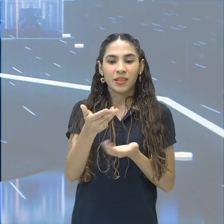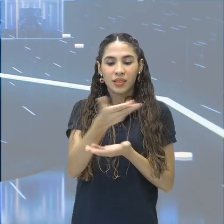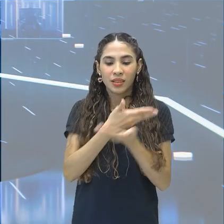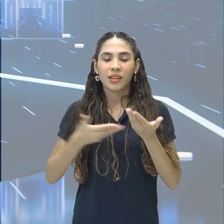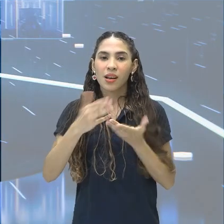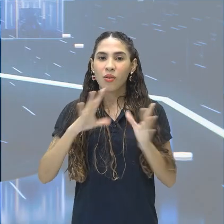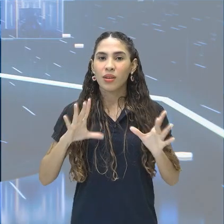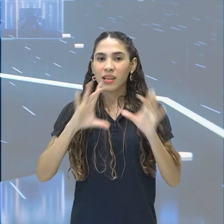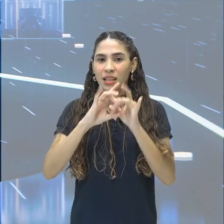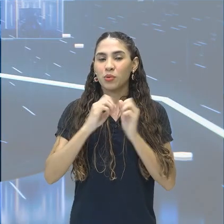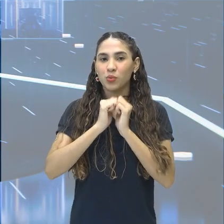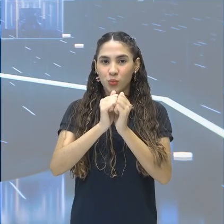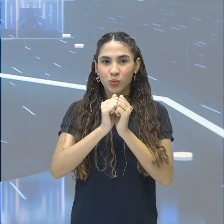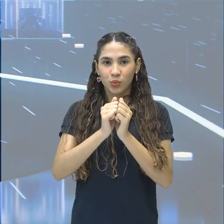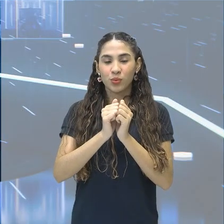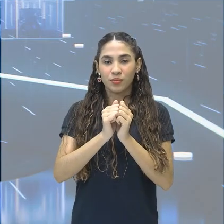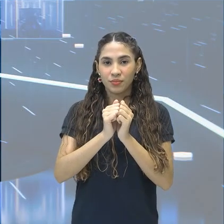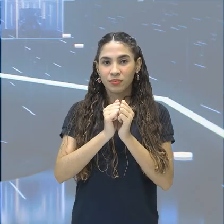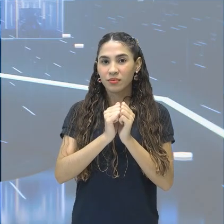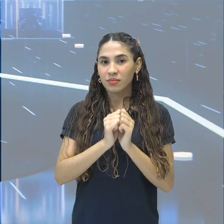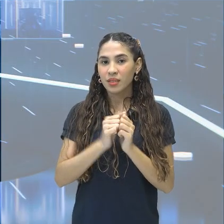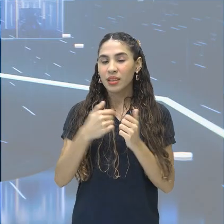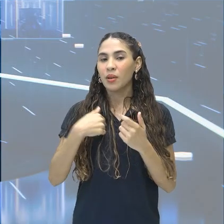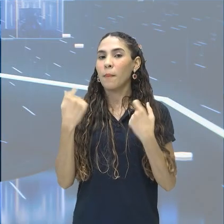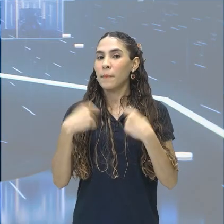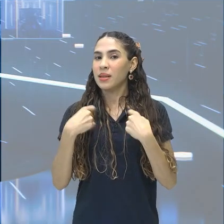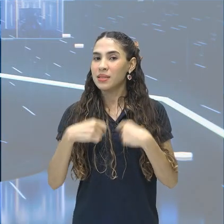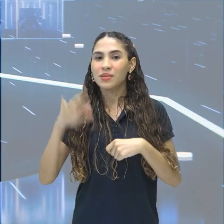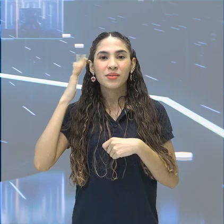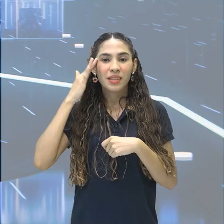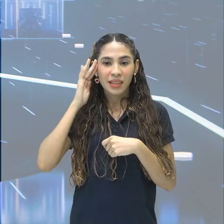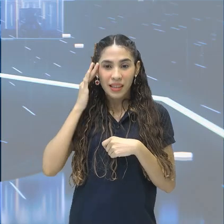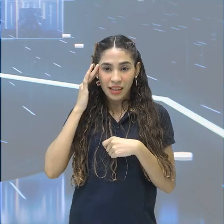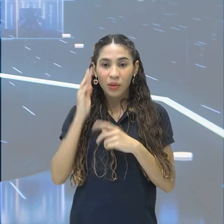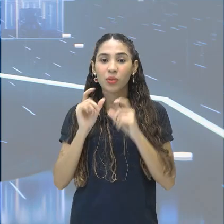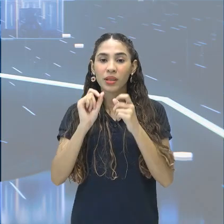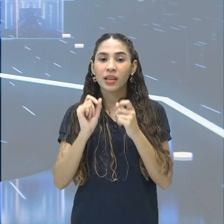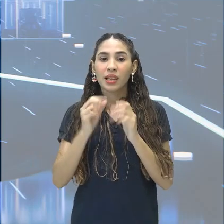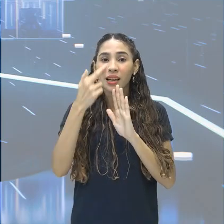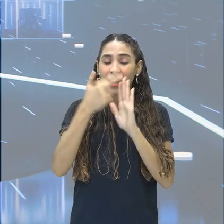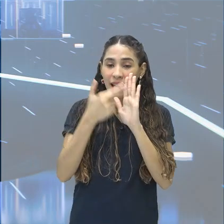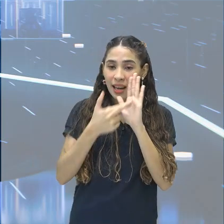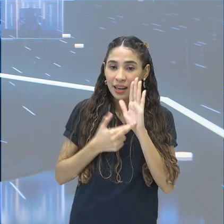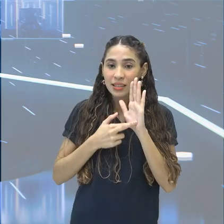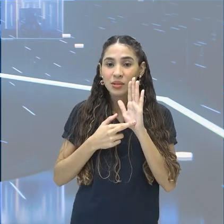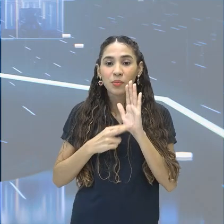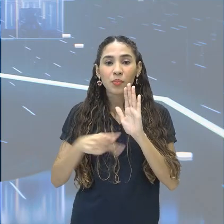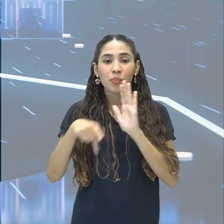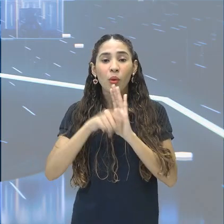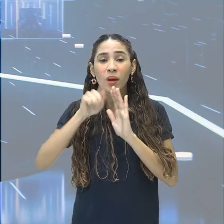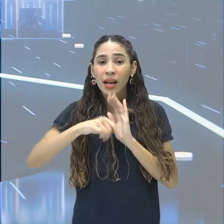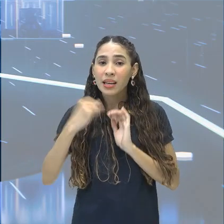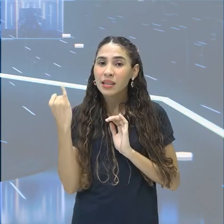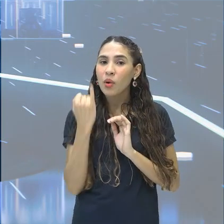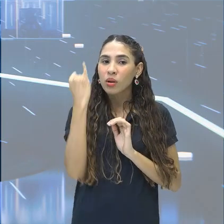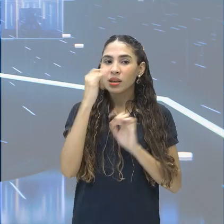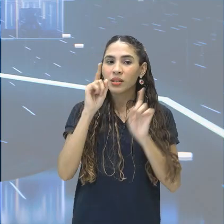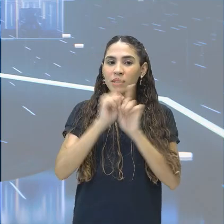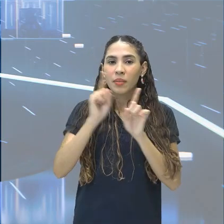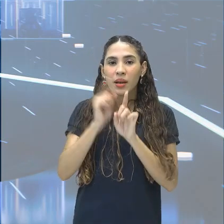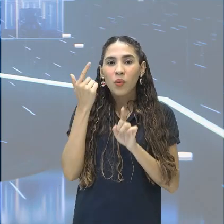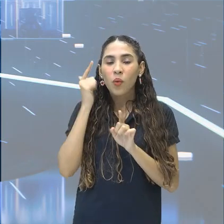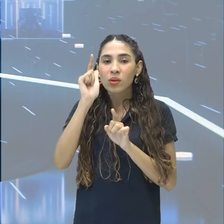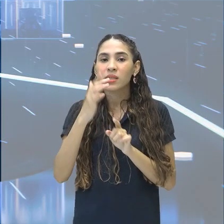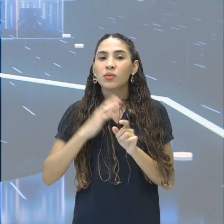redor, conectado junto comigo também. E eu preciso entender que esses princípios são fundamentais para